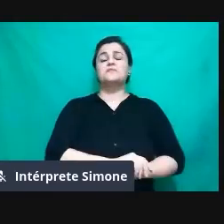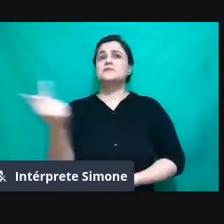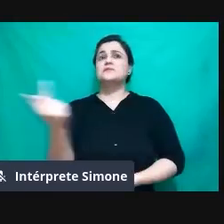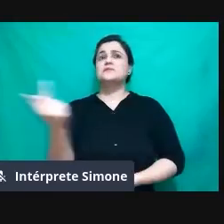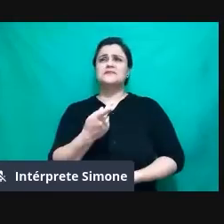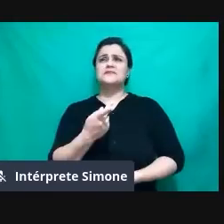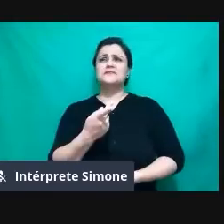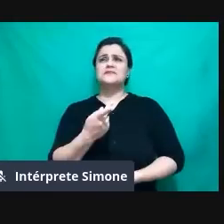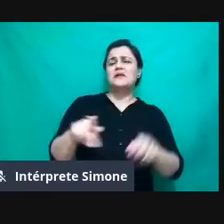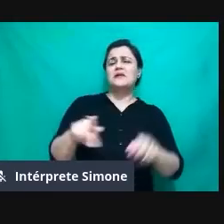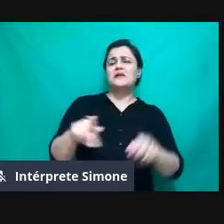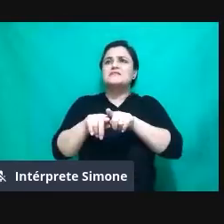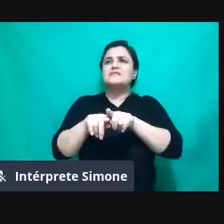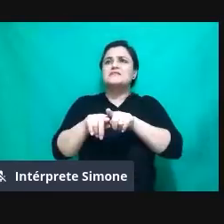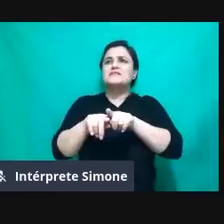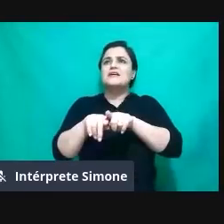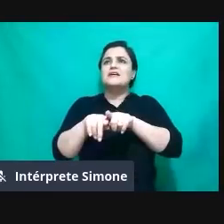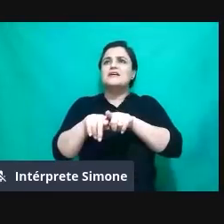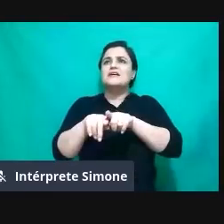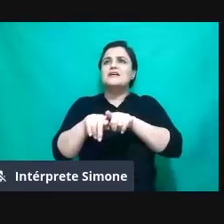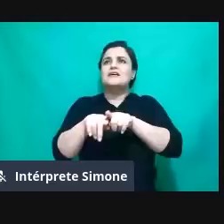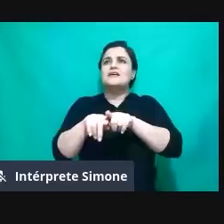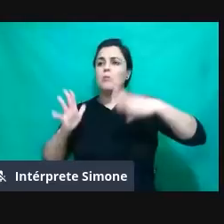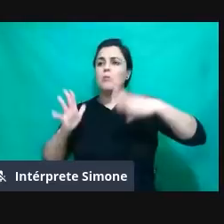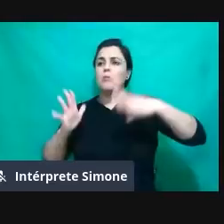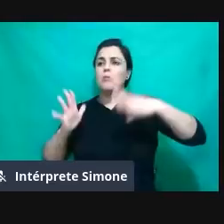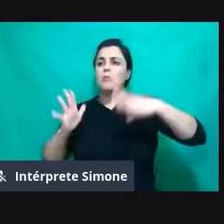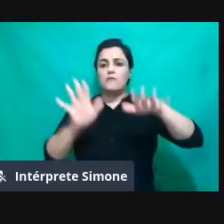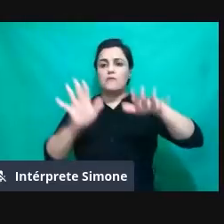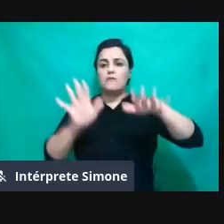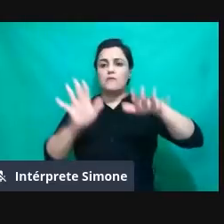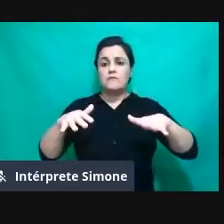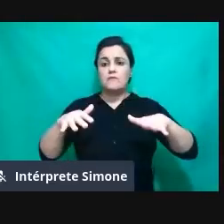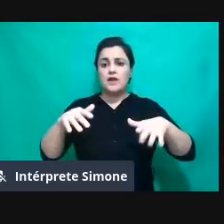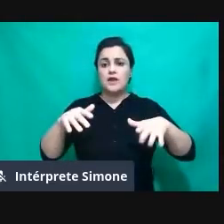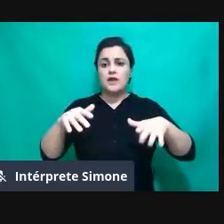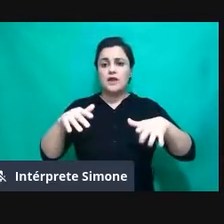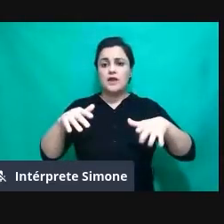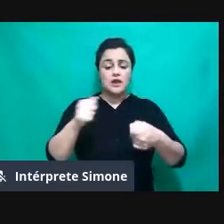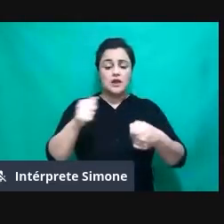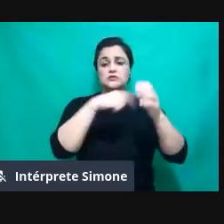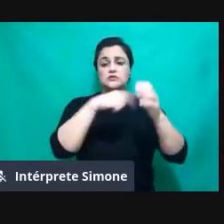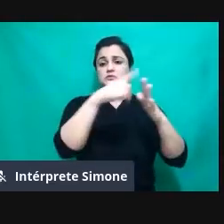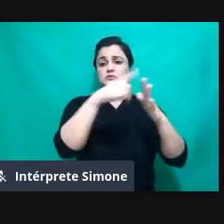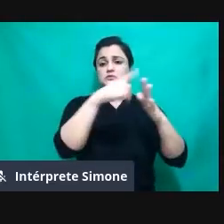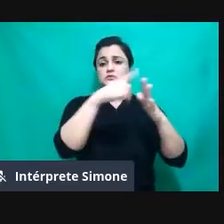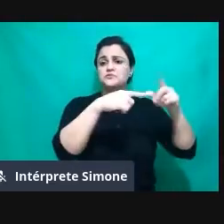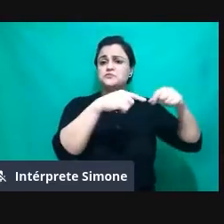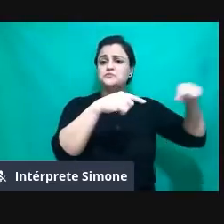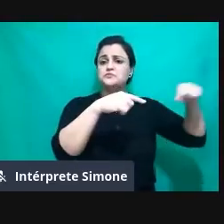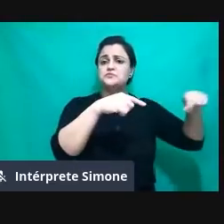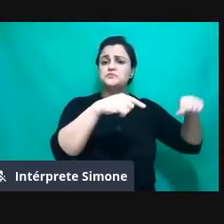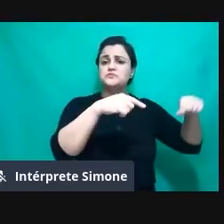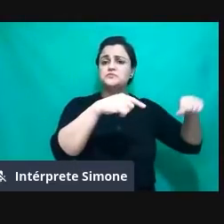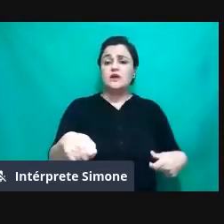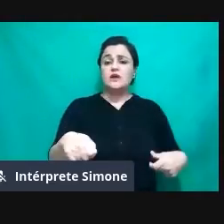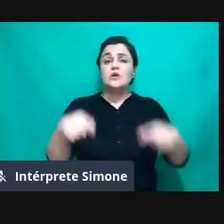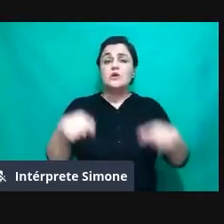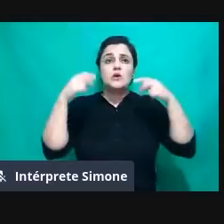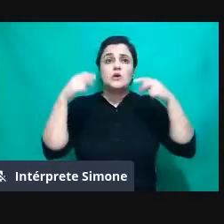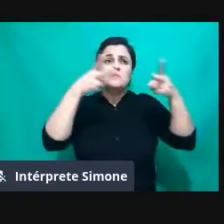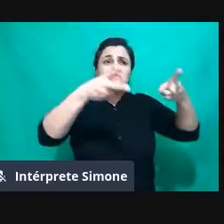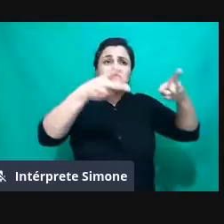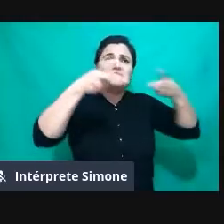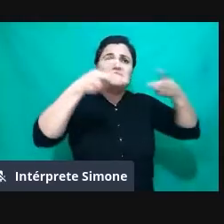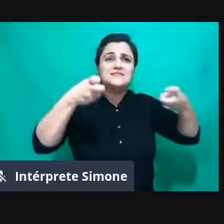temos outros sentidos que nós não temos ali na produção de texto. Então, essa produção de texto, ela precisa ser bem clara, precisa